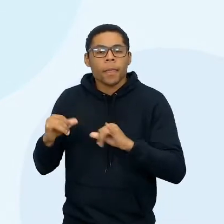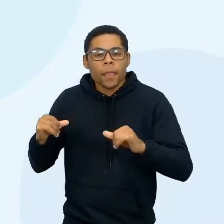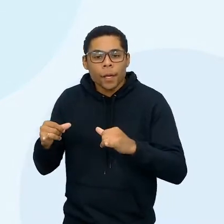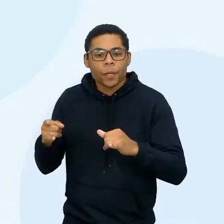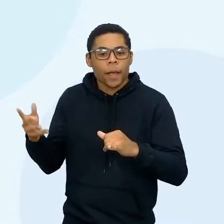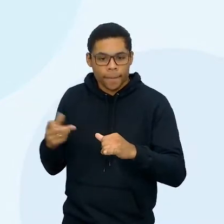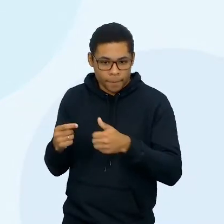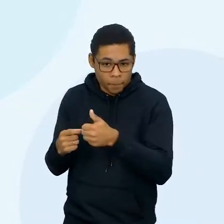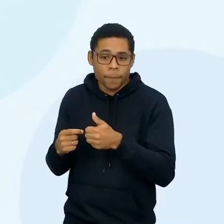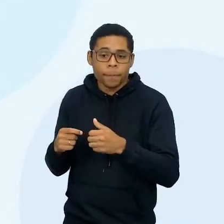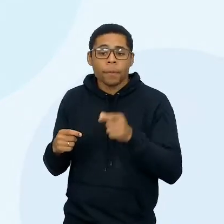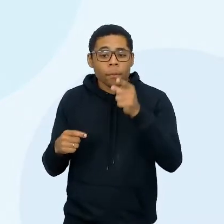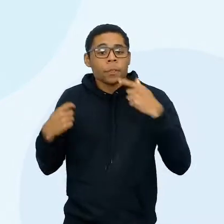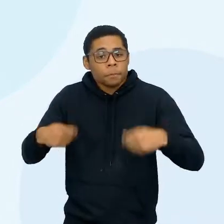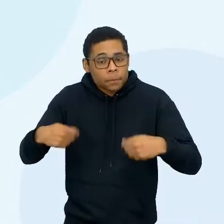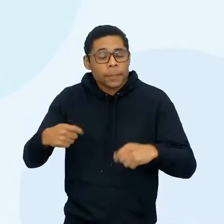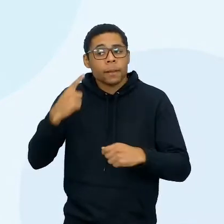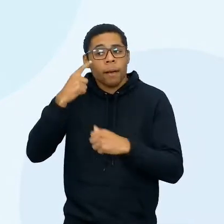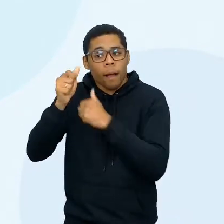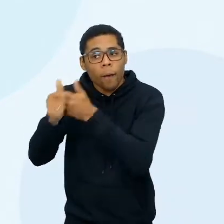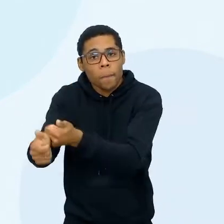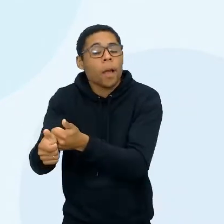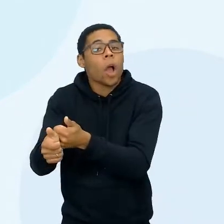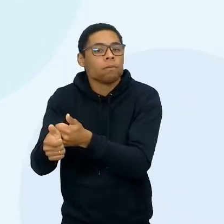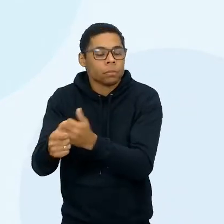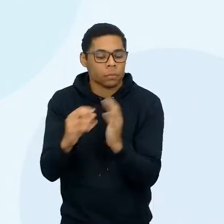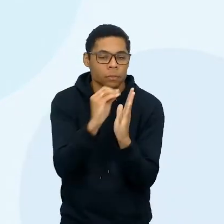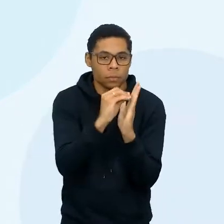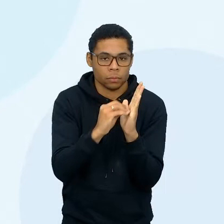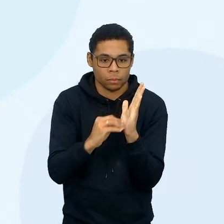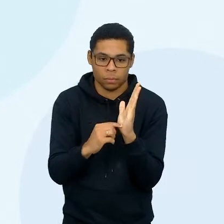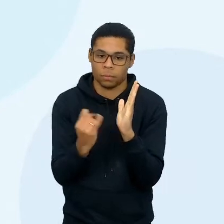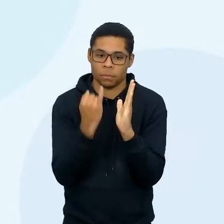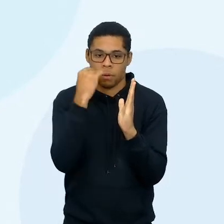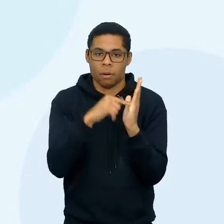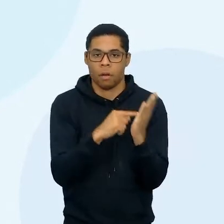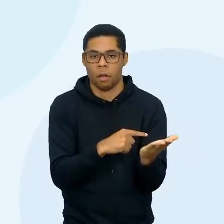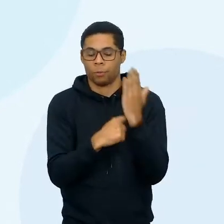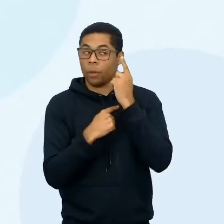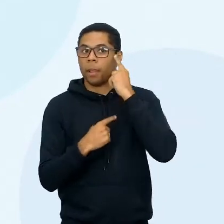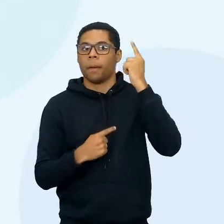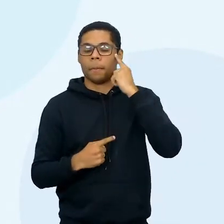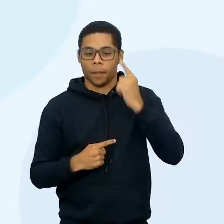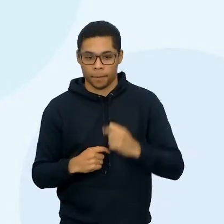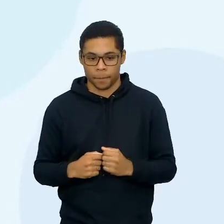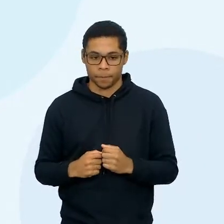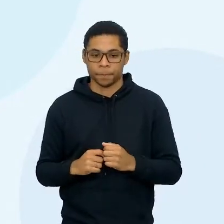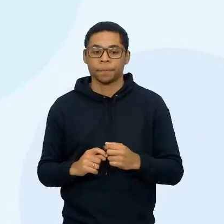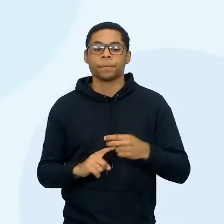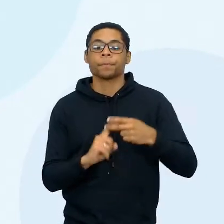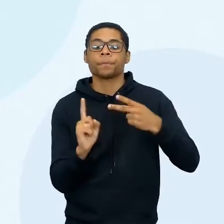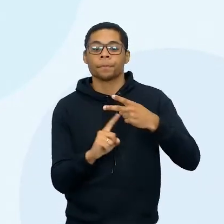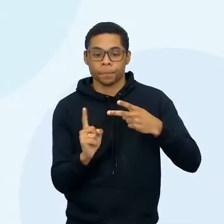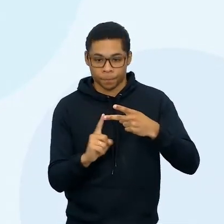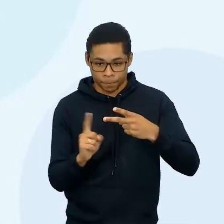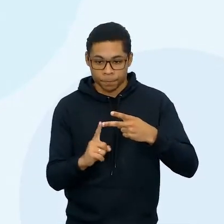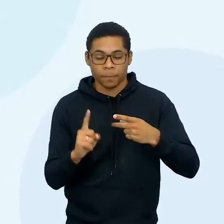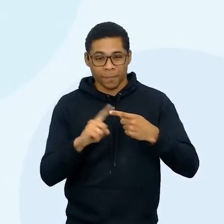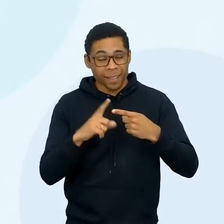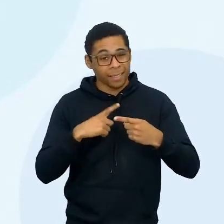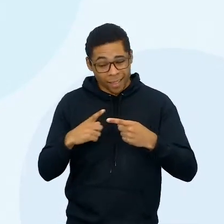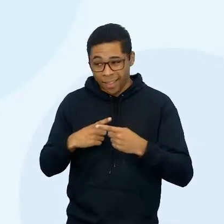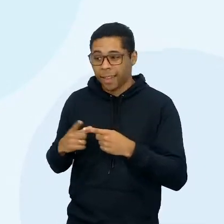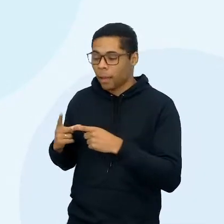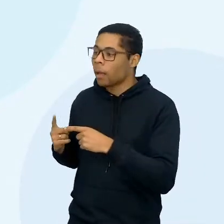as anotações em seu diário de bordo. E no mais, e nas vezes que a gente está lembrando isso, nas últimas 8 aulas